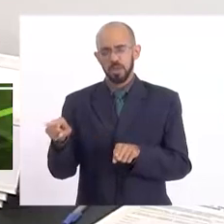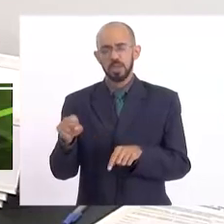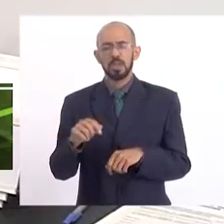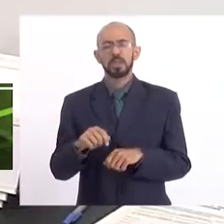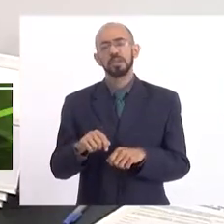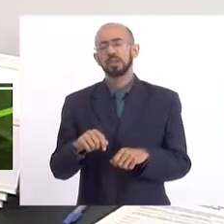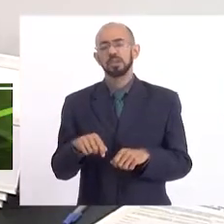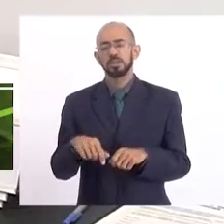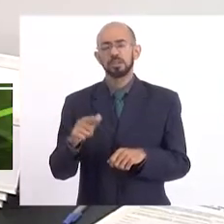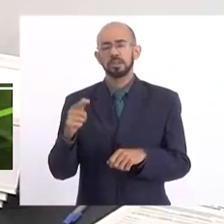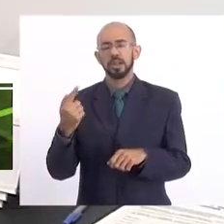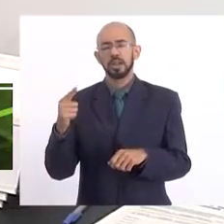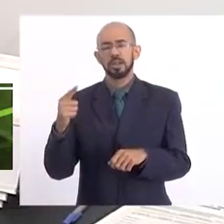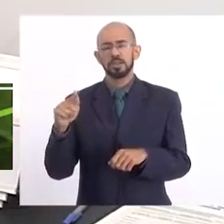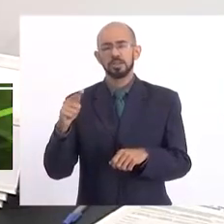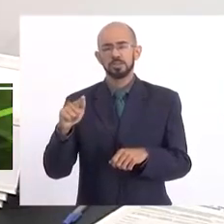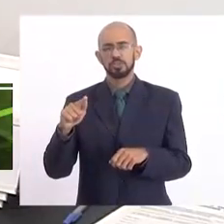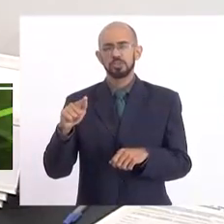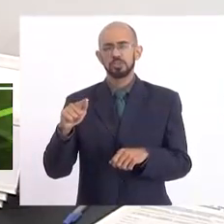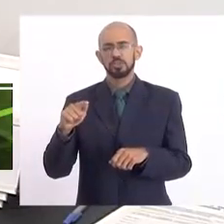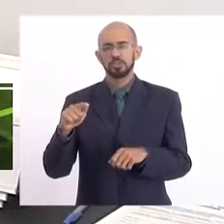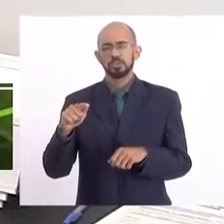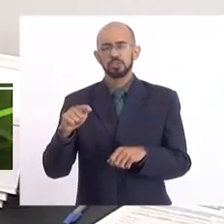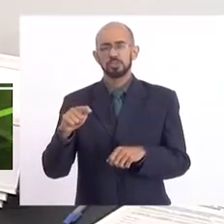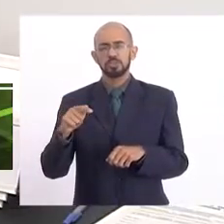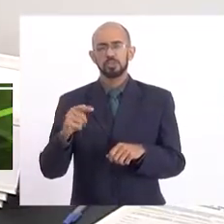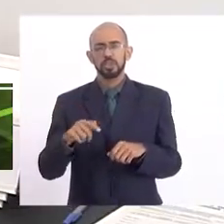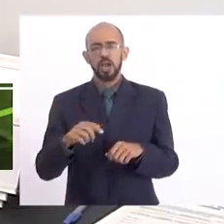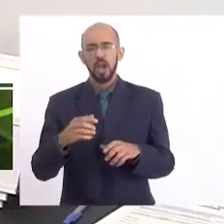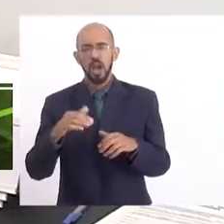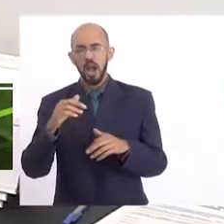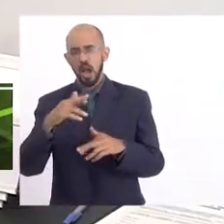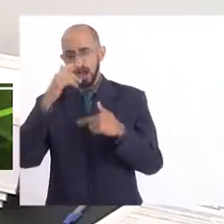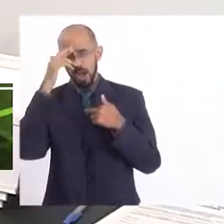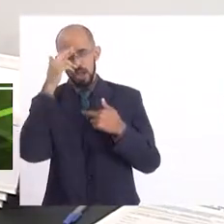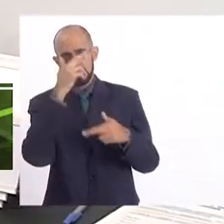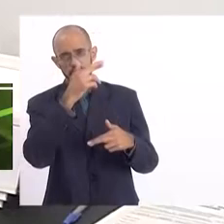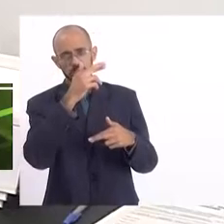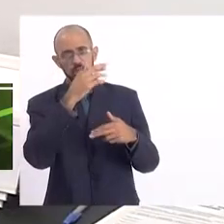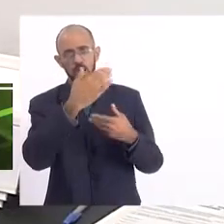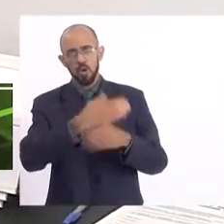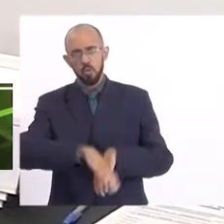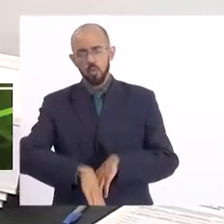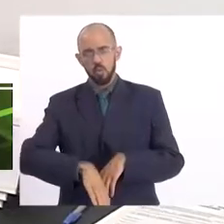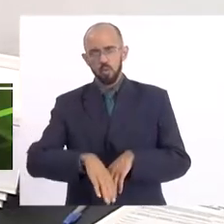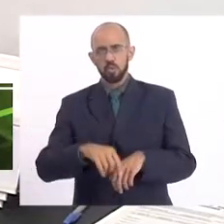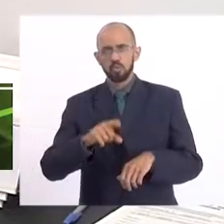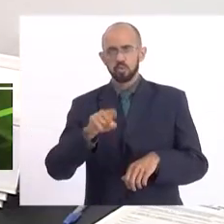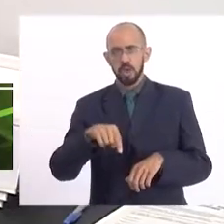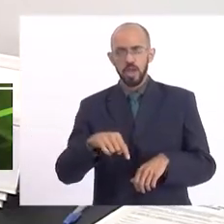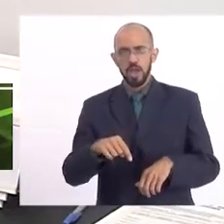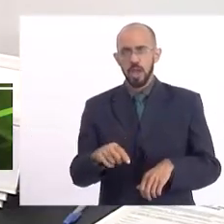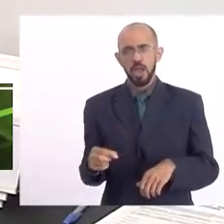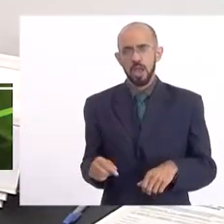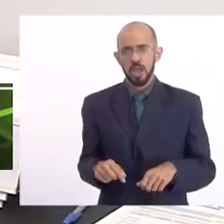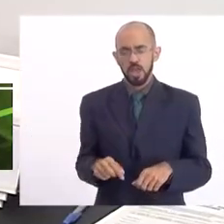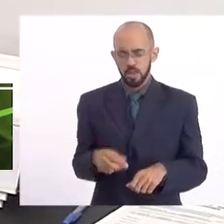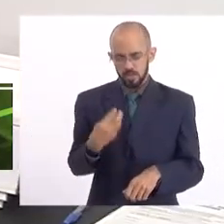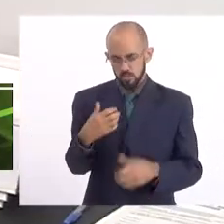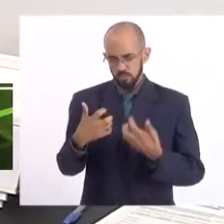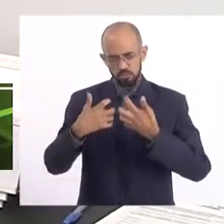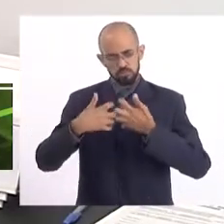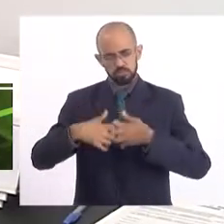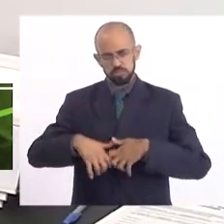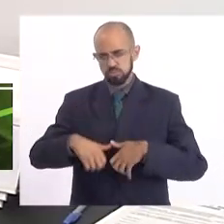que garante o sobrestamento dos concursos, isso aí não resta dúvida, o concurso é válido, é vigente, como outros estão sendo chamados,